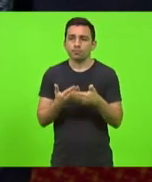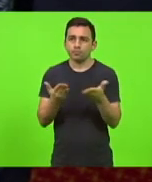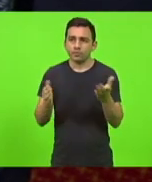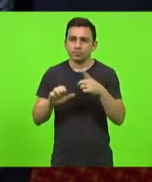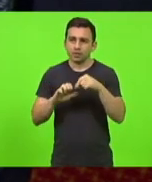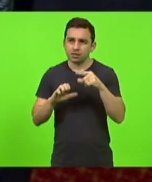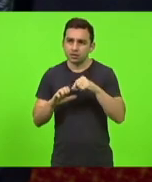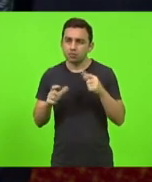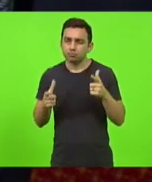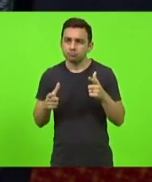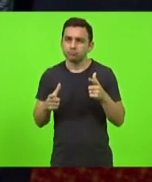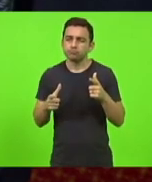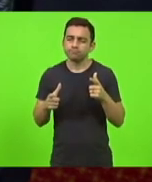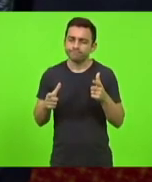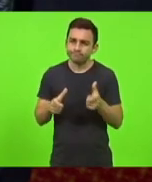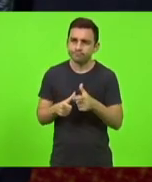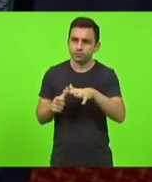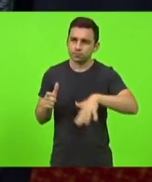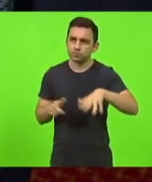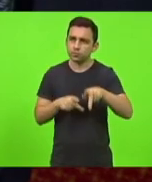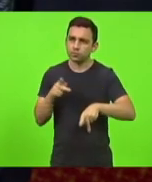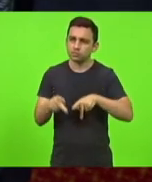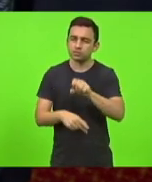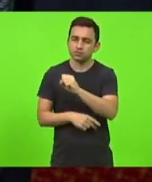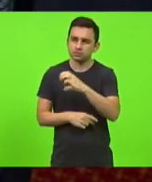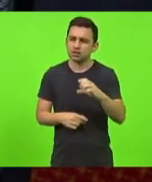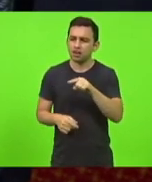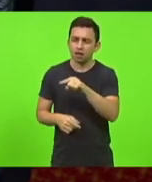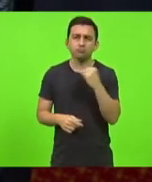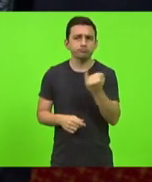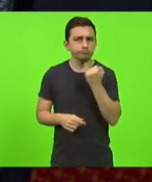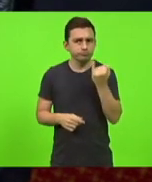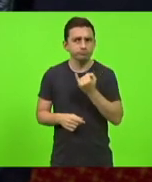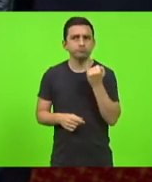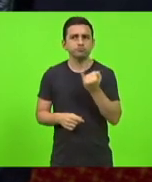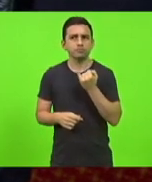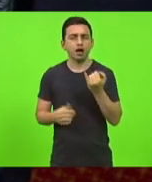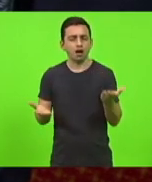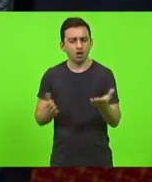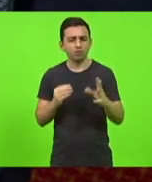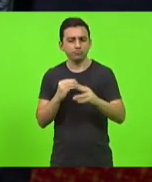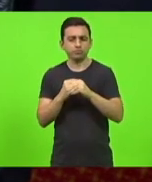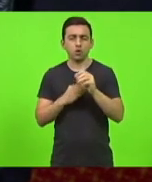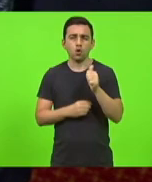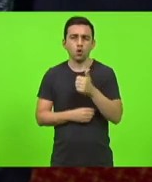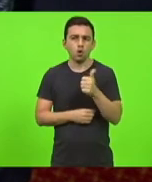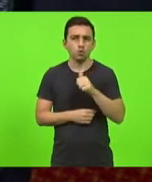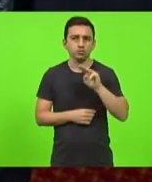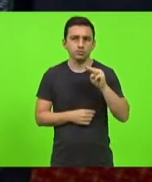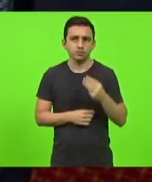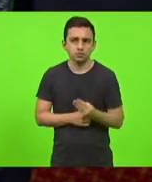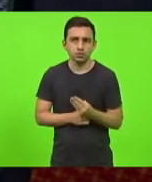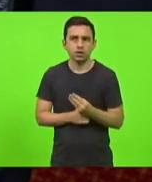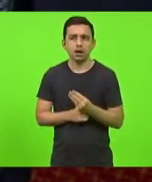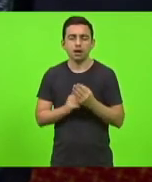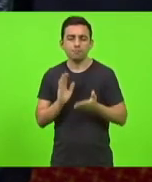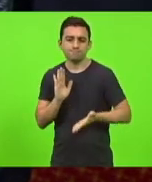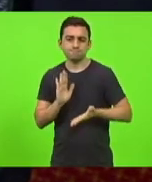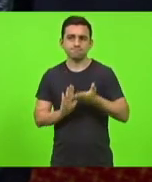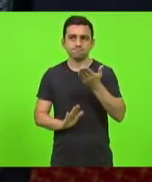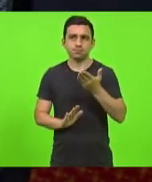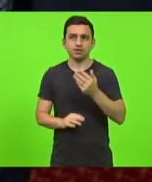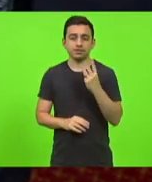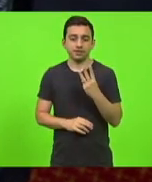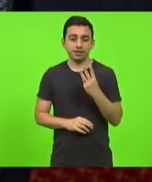para o empreendedor popular de Santa Catarina é muito relevante. Então, a gente acresce agora para 11 milhões... Aumenta o valor máximo de 3